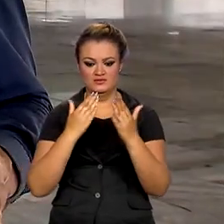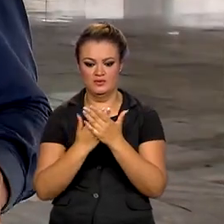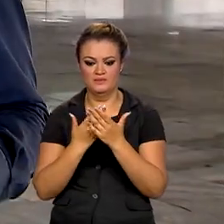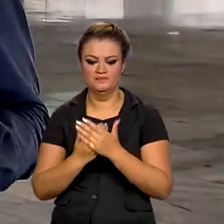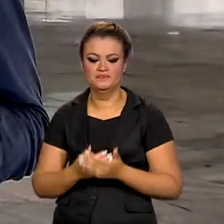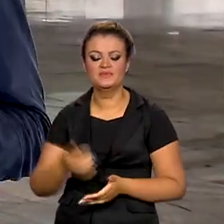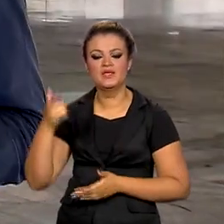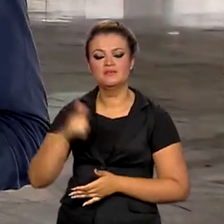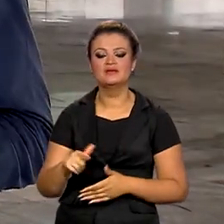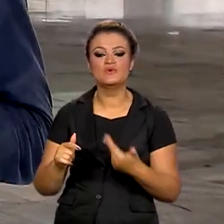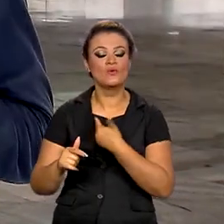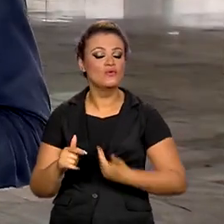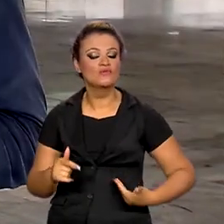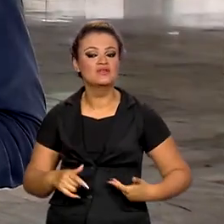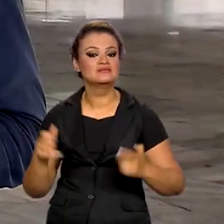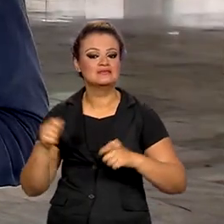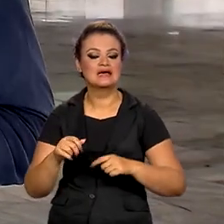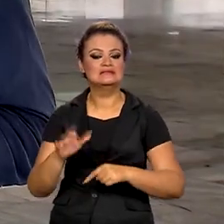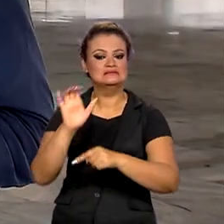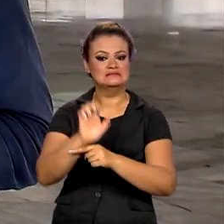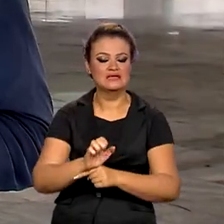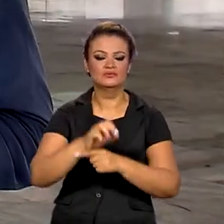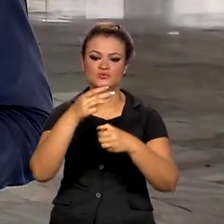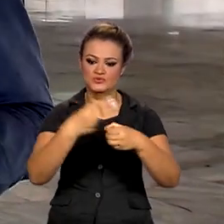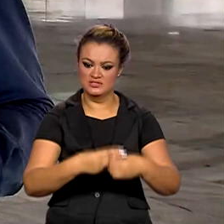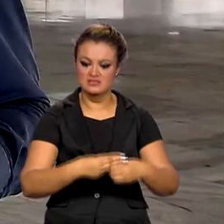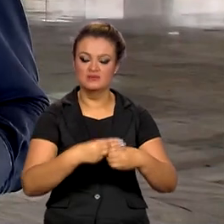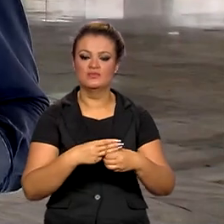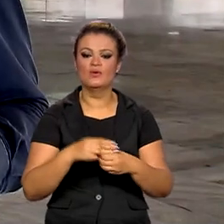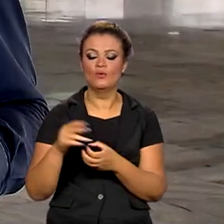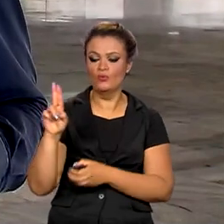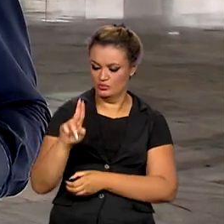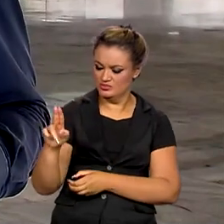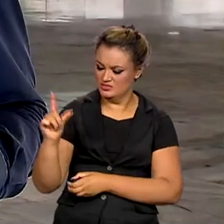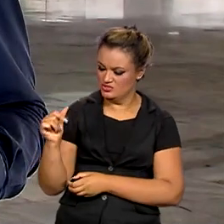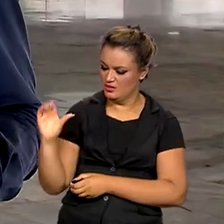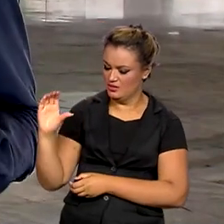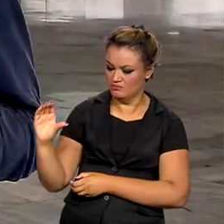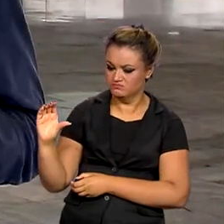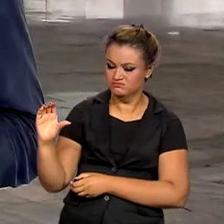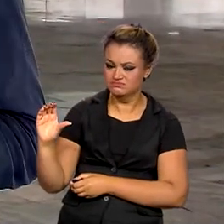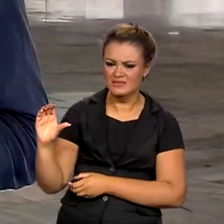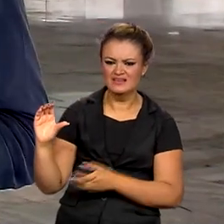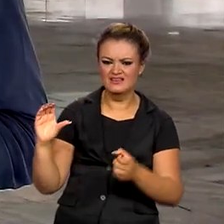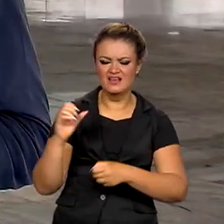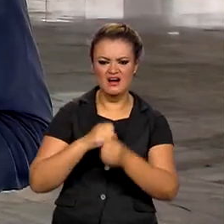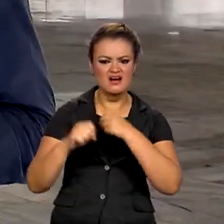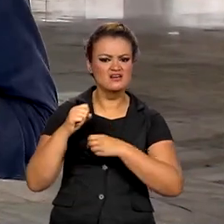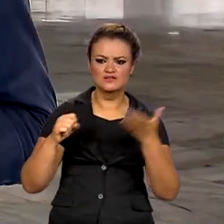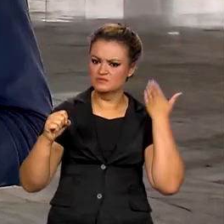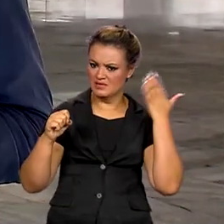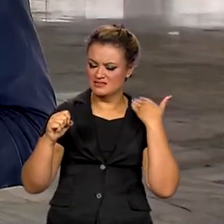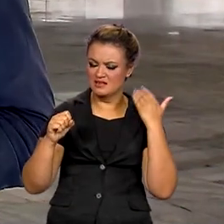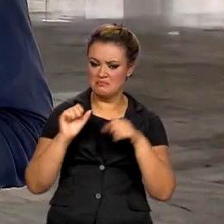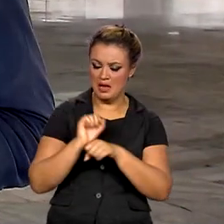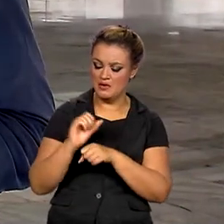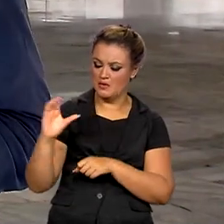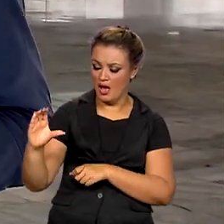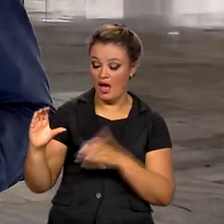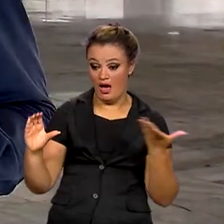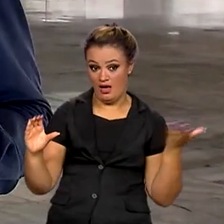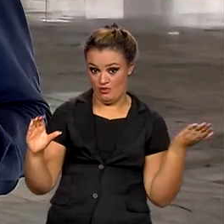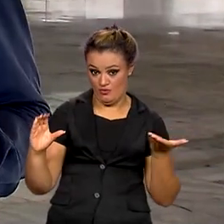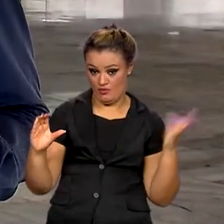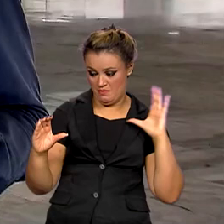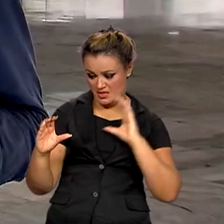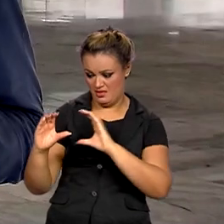governo também vai permitir que estados e municípios utilizem recursos parados de anos anteriores para investimentos